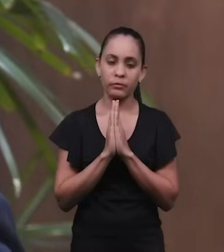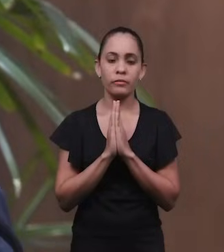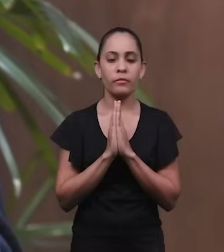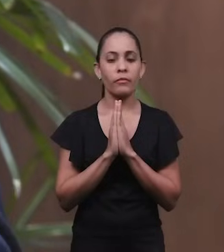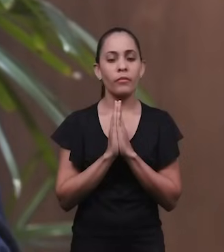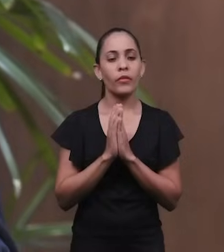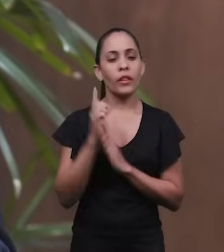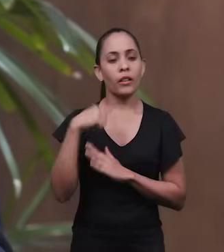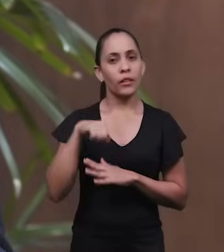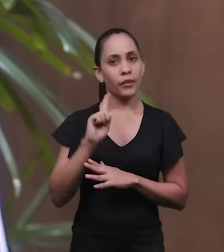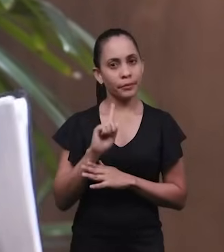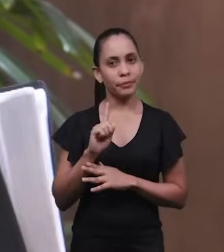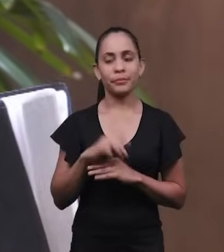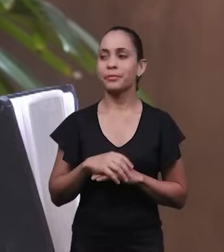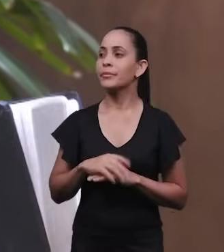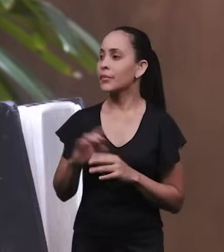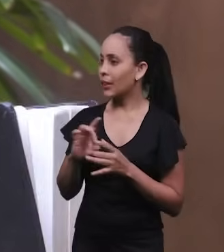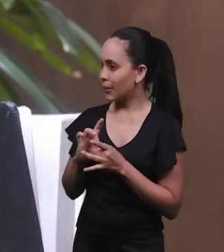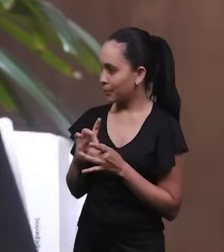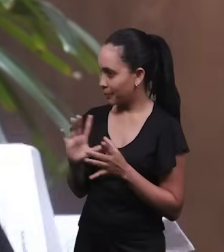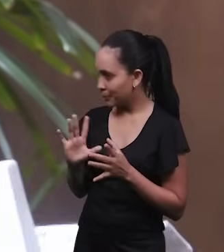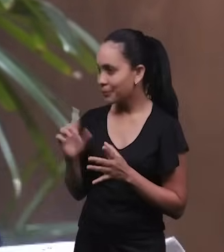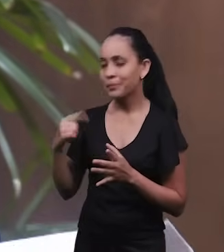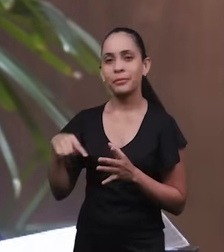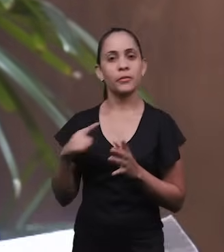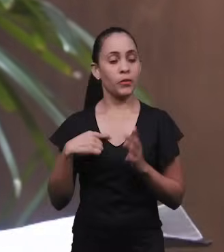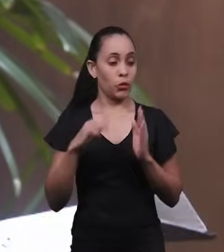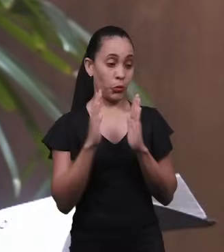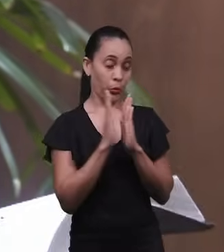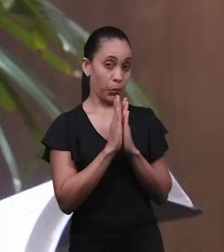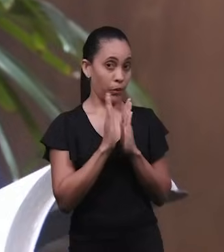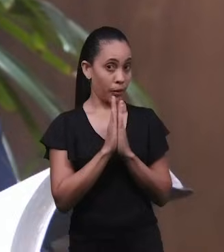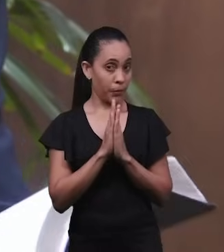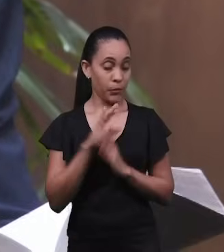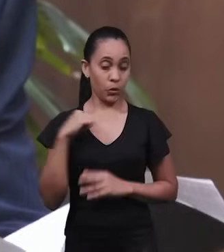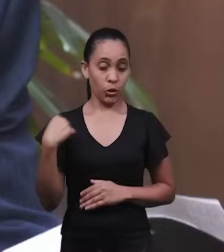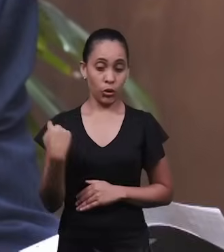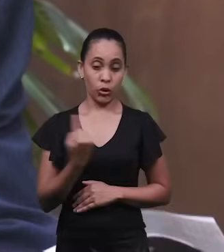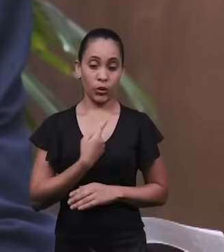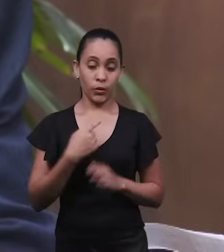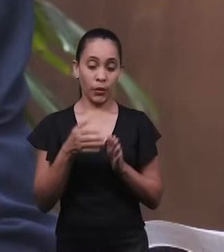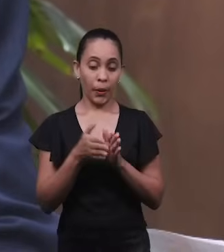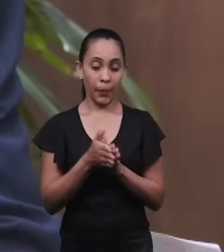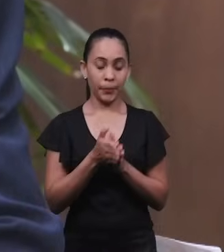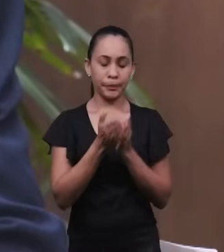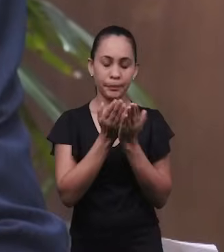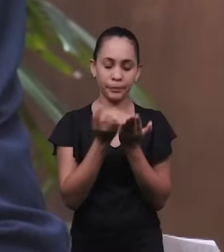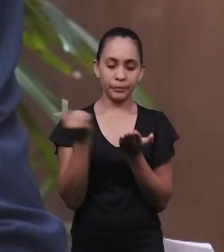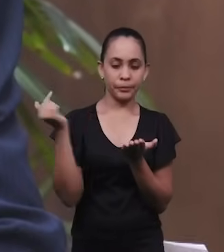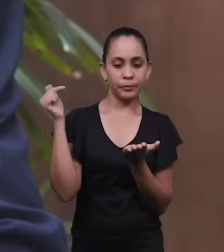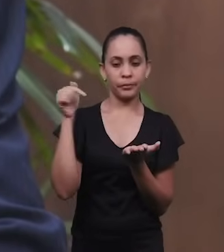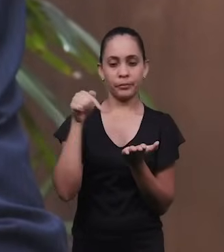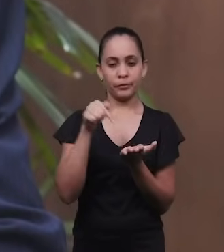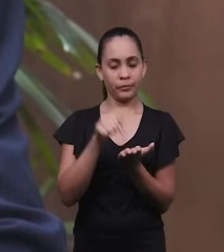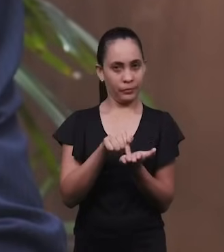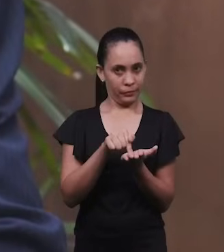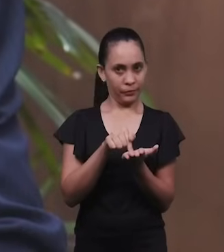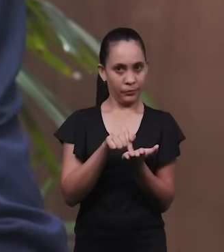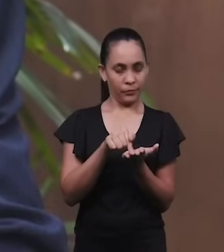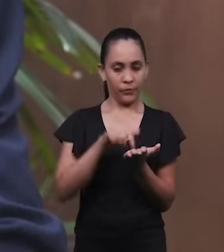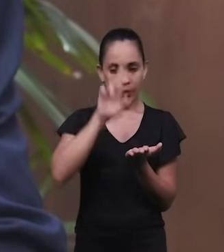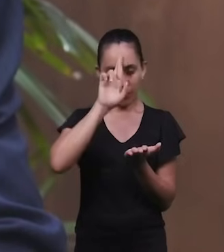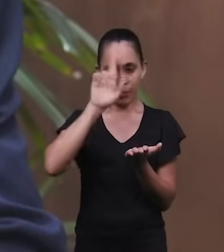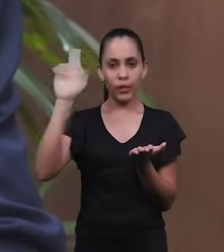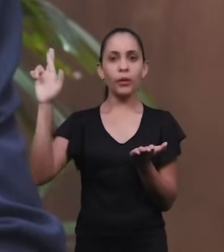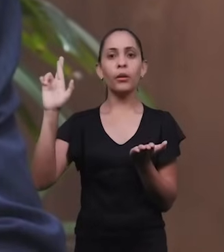com a permissão até dos pastores, nós, quando oramos por ela, que nós abrimos a palavra de Deus para ela,